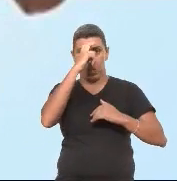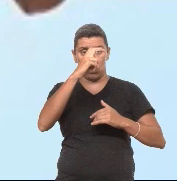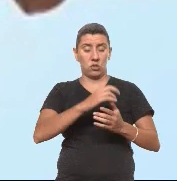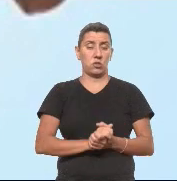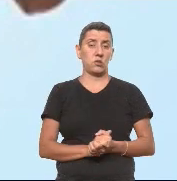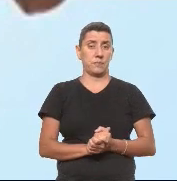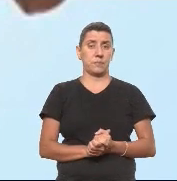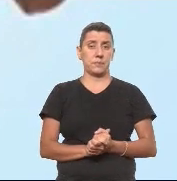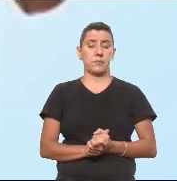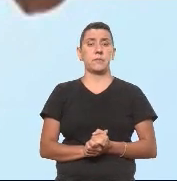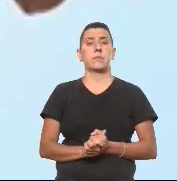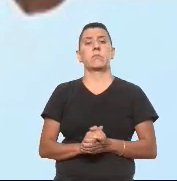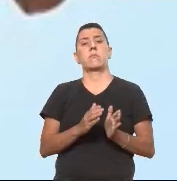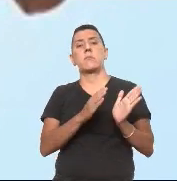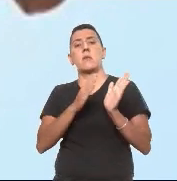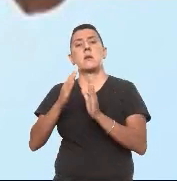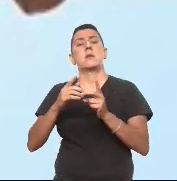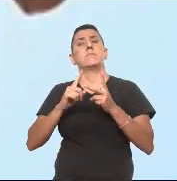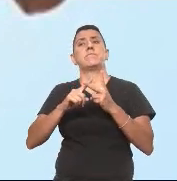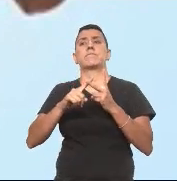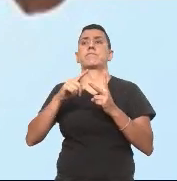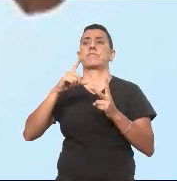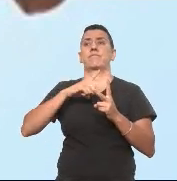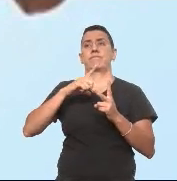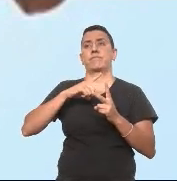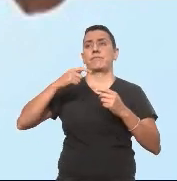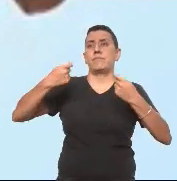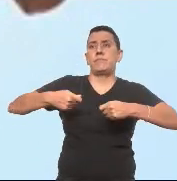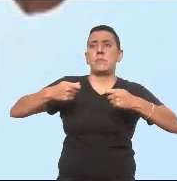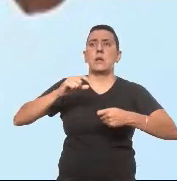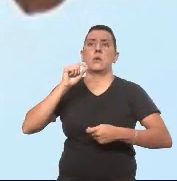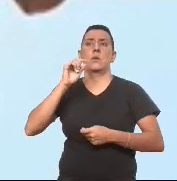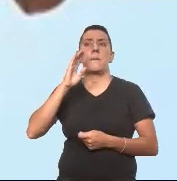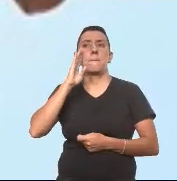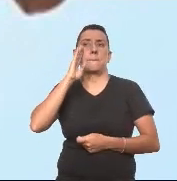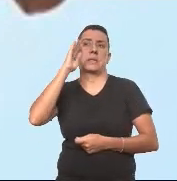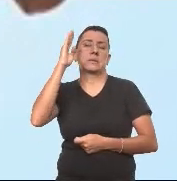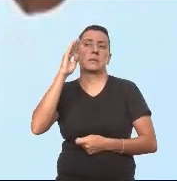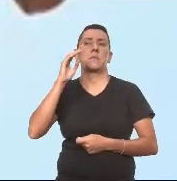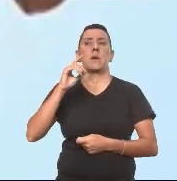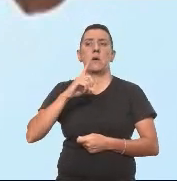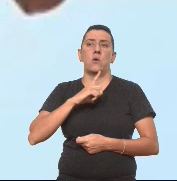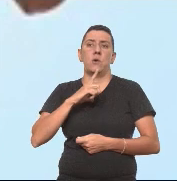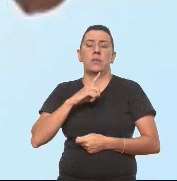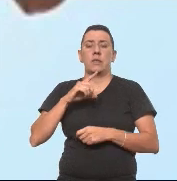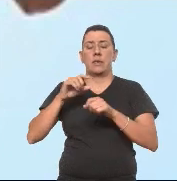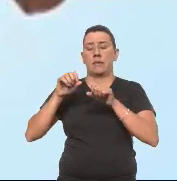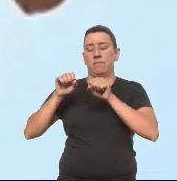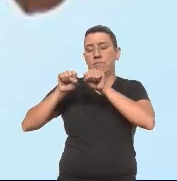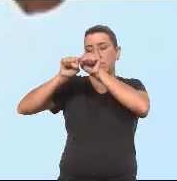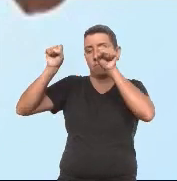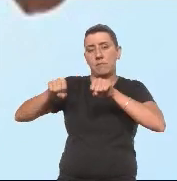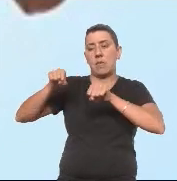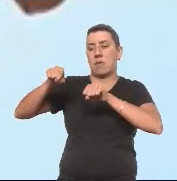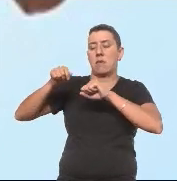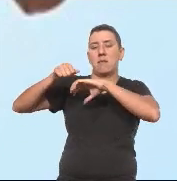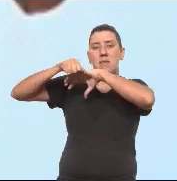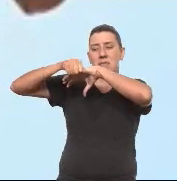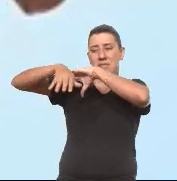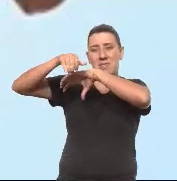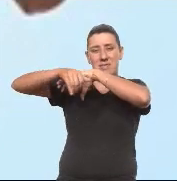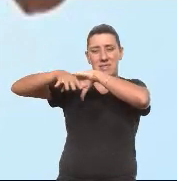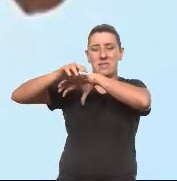sistemas em nuvem né a isso é fundamental hoje a real e tem todo um datacenter no Brasil